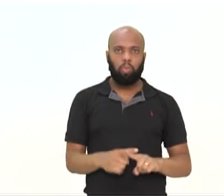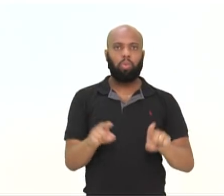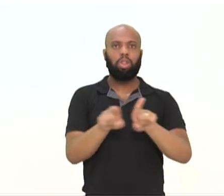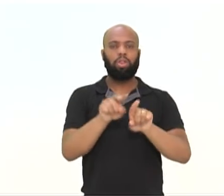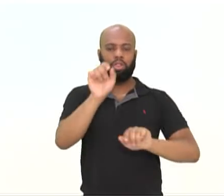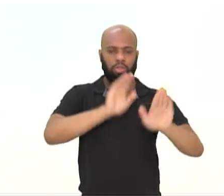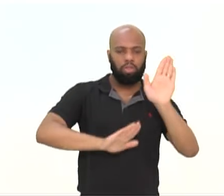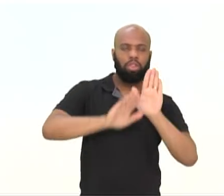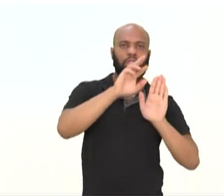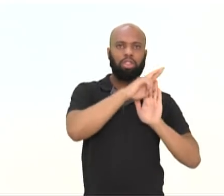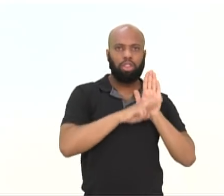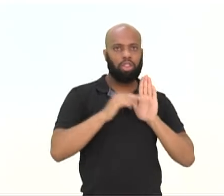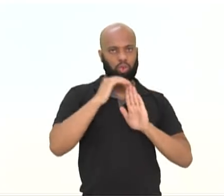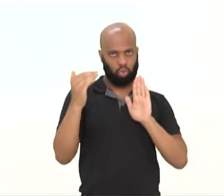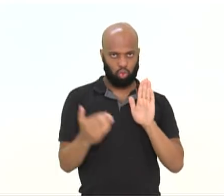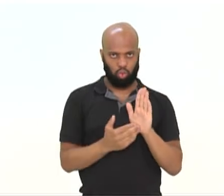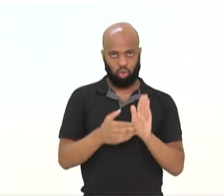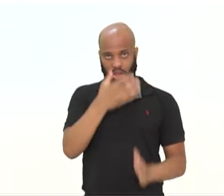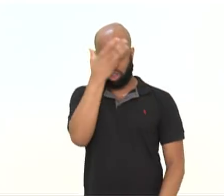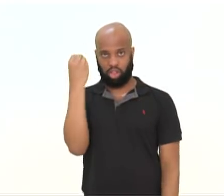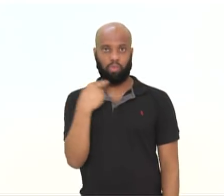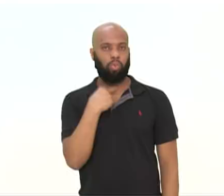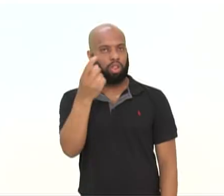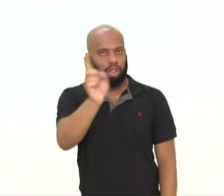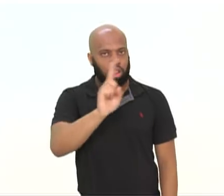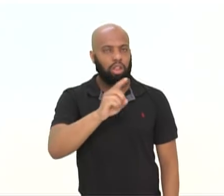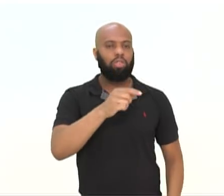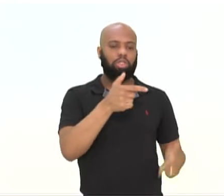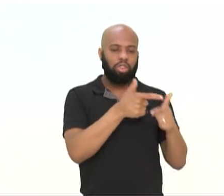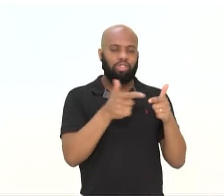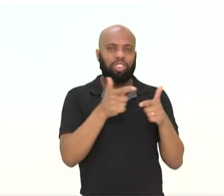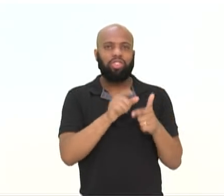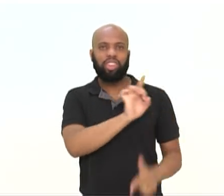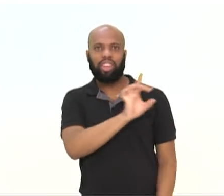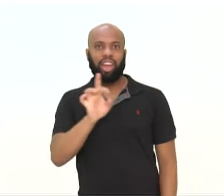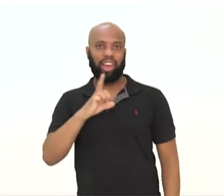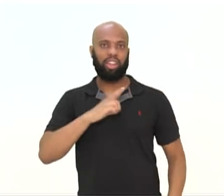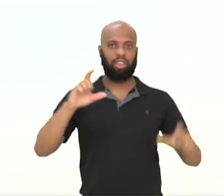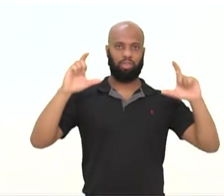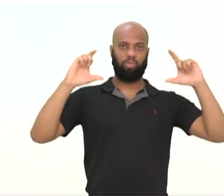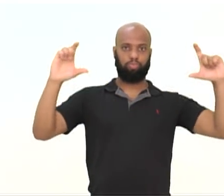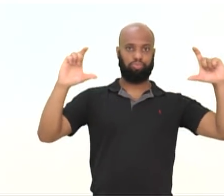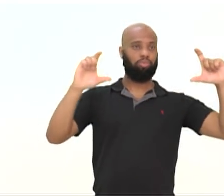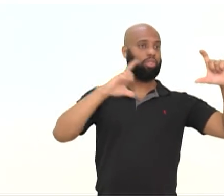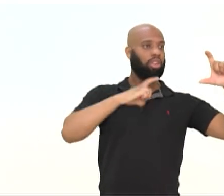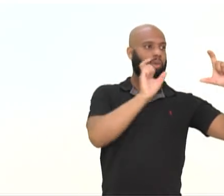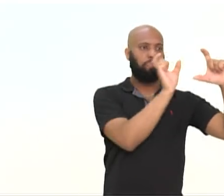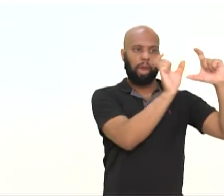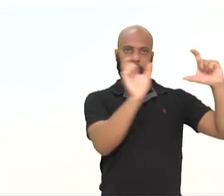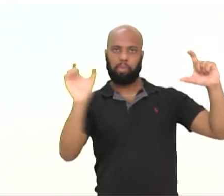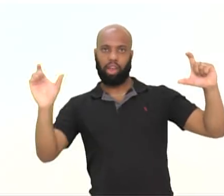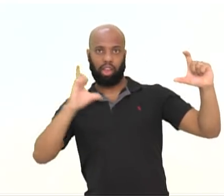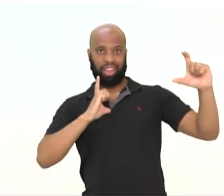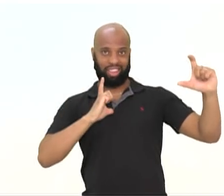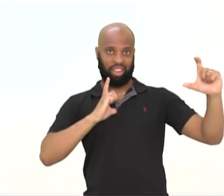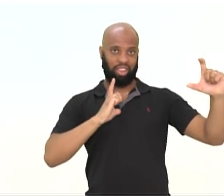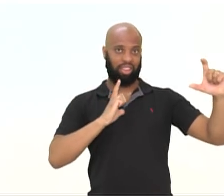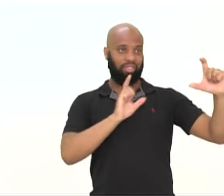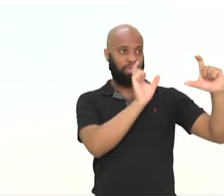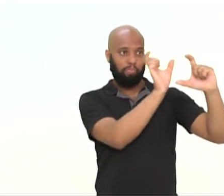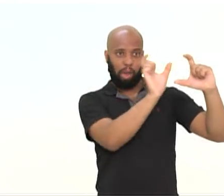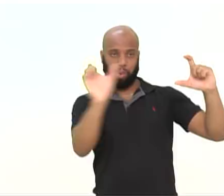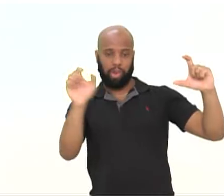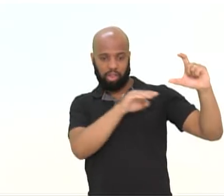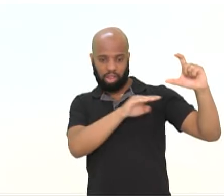com as regrinhas todas e não esquecer. Dividir cada monômio do polinômio pelo monômio divisor, né?